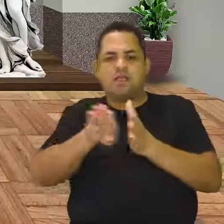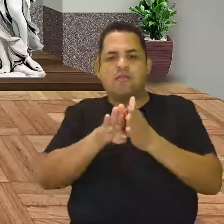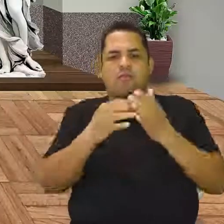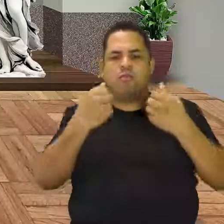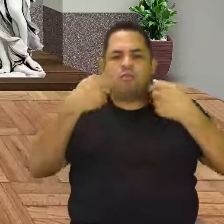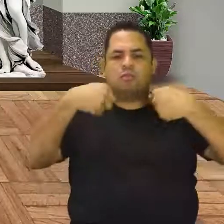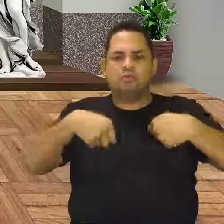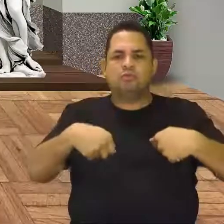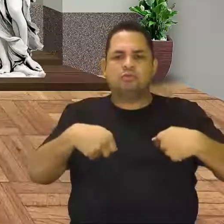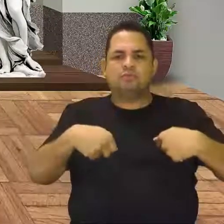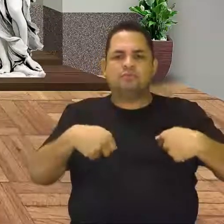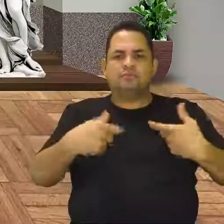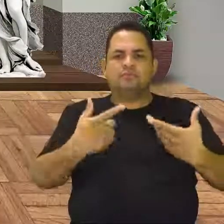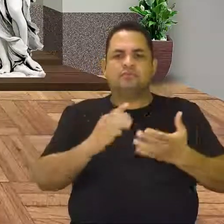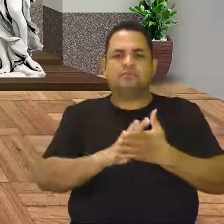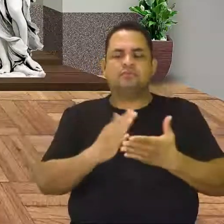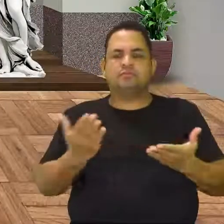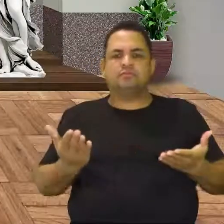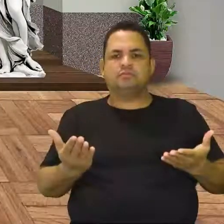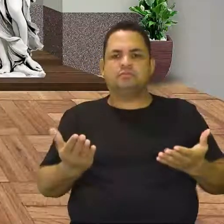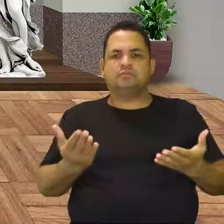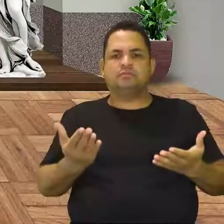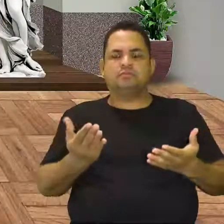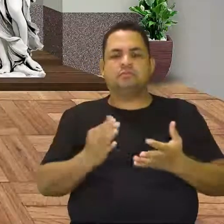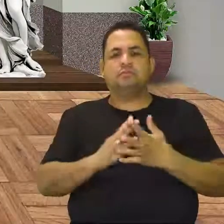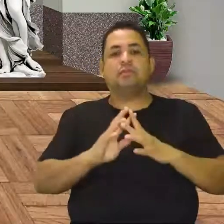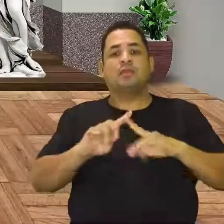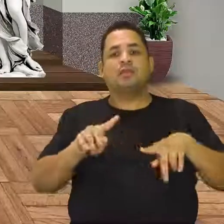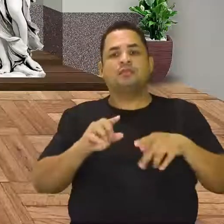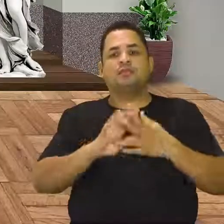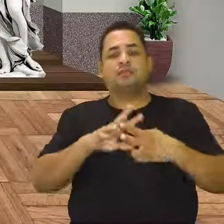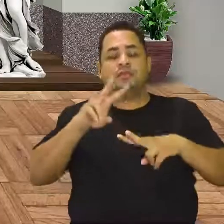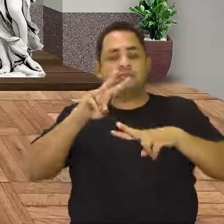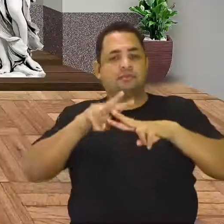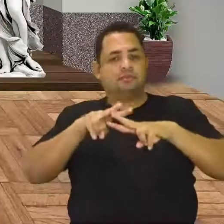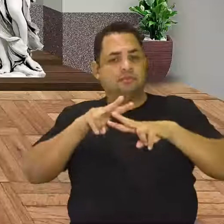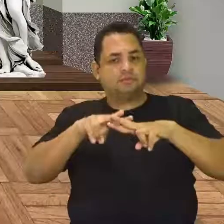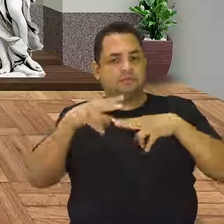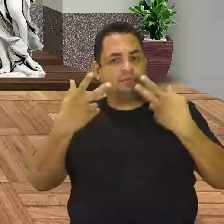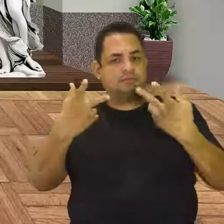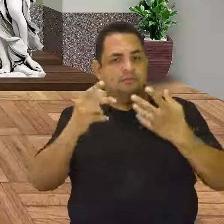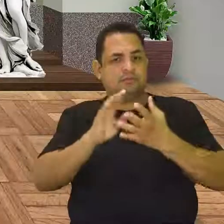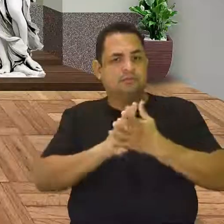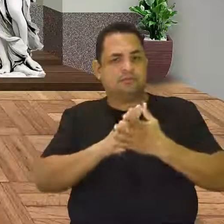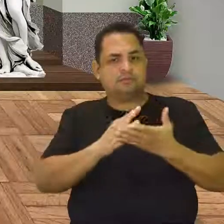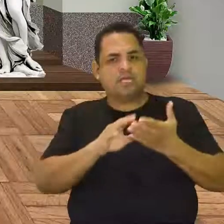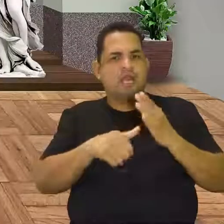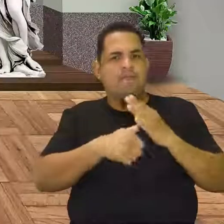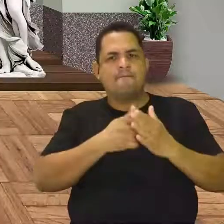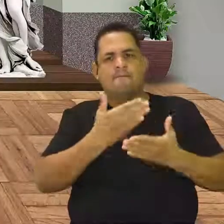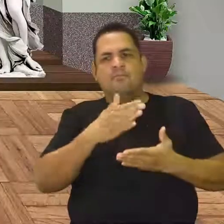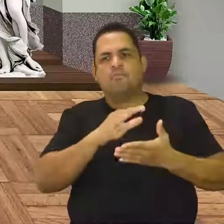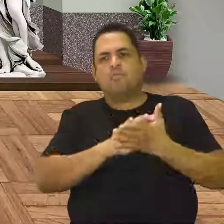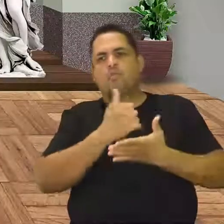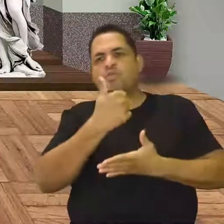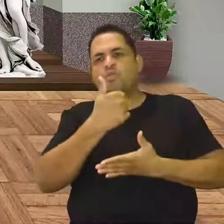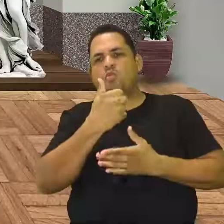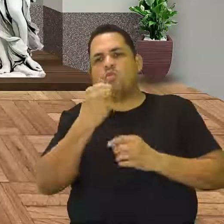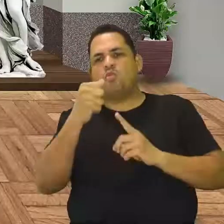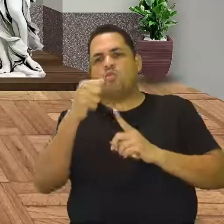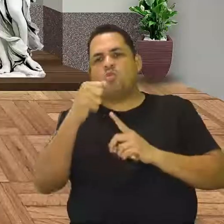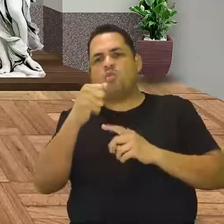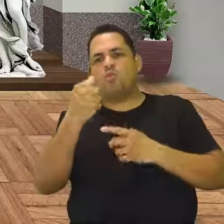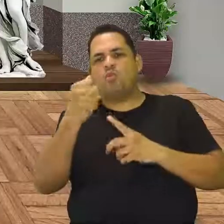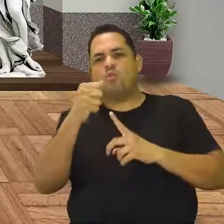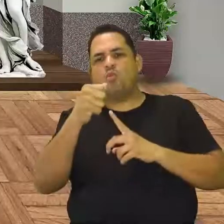tenta isso, vocês viram na minha aula. Só que ele vai ser preso, vai passar menos de um ano preso. A